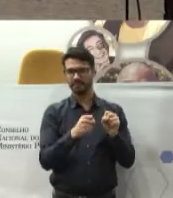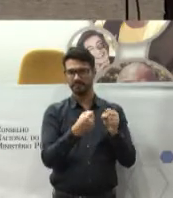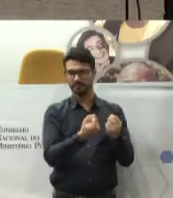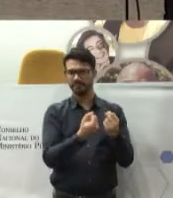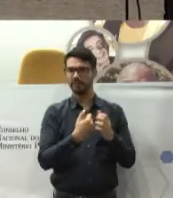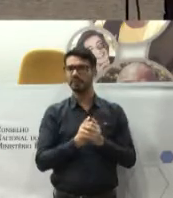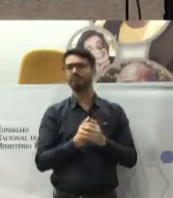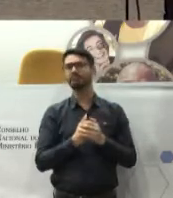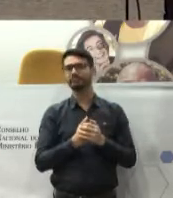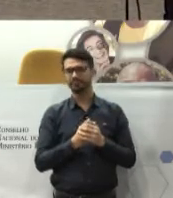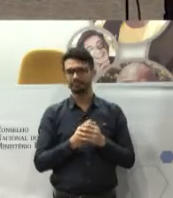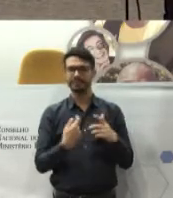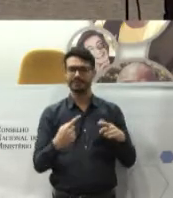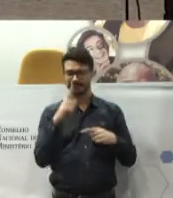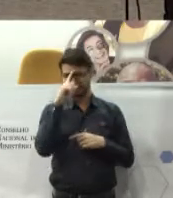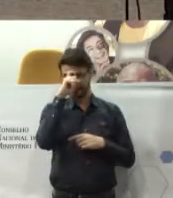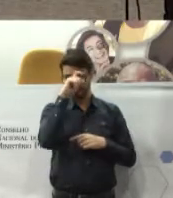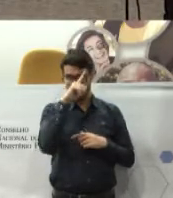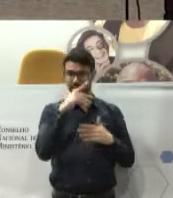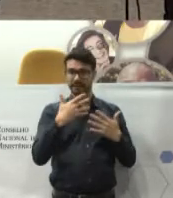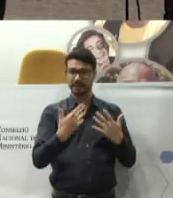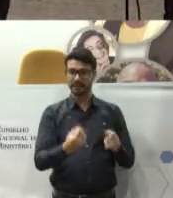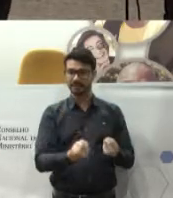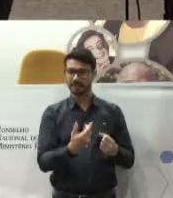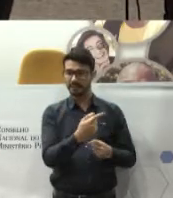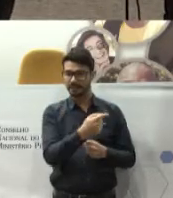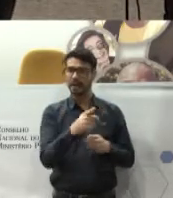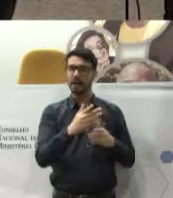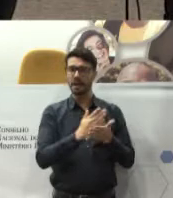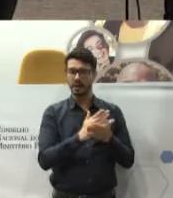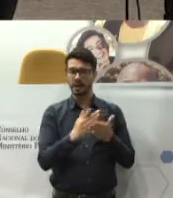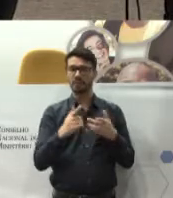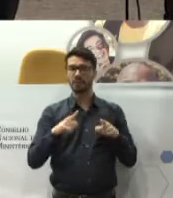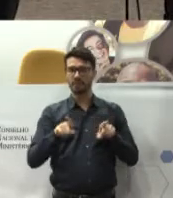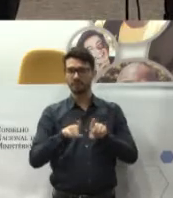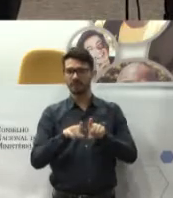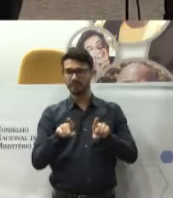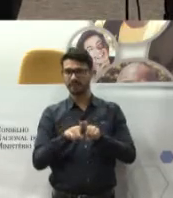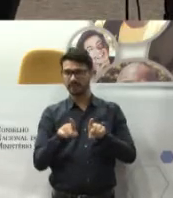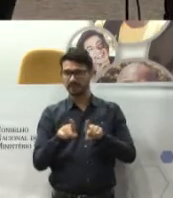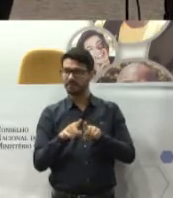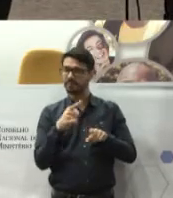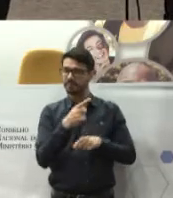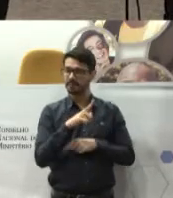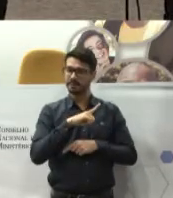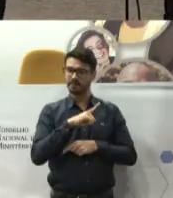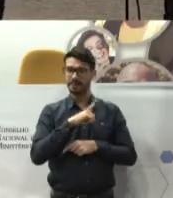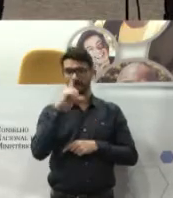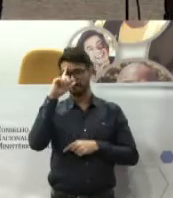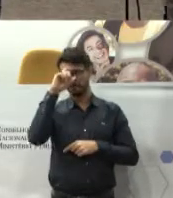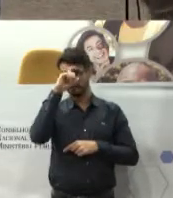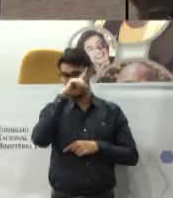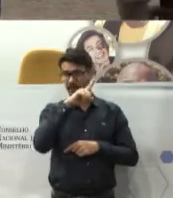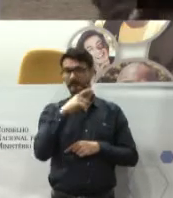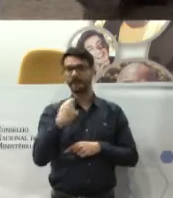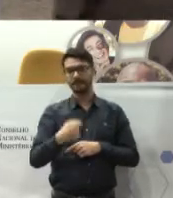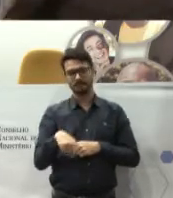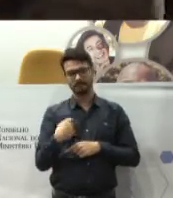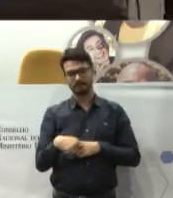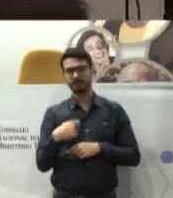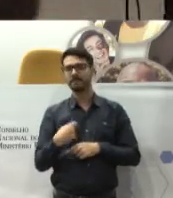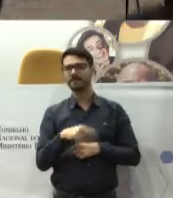alguns pontos, também têm dificuldade de assumir, e que nós também, em outros momentos, em algumas situações também temos, deva ser algo